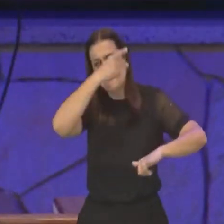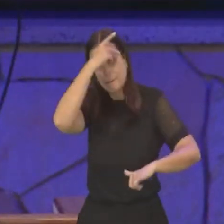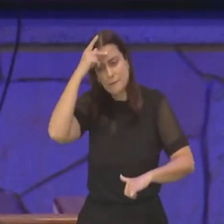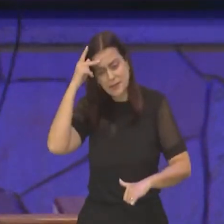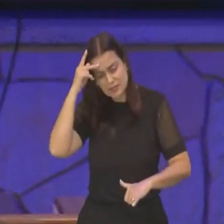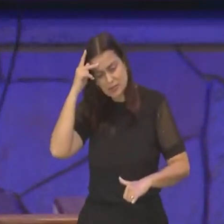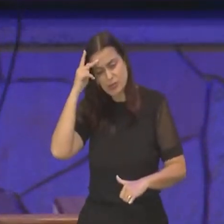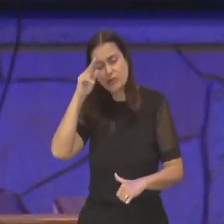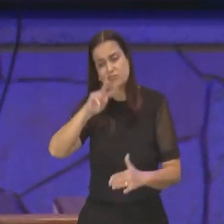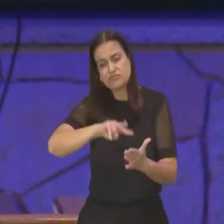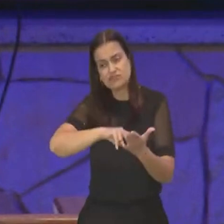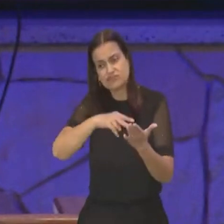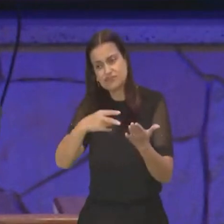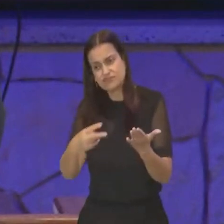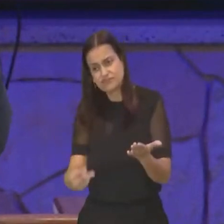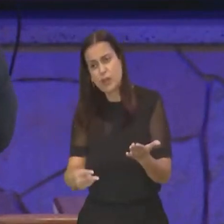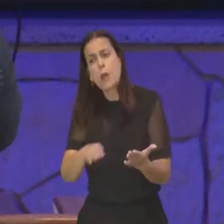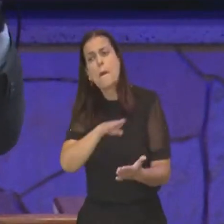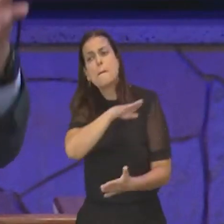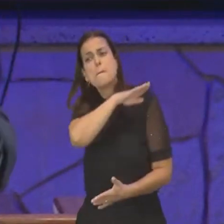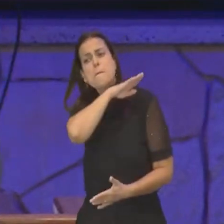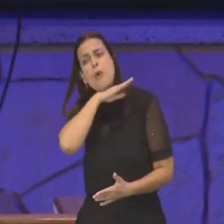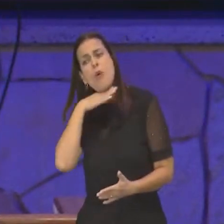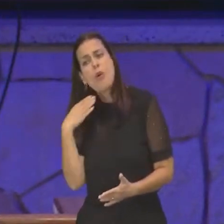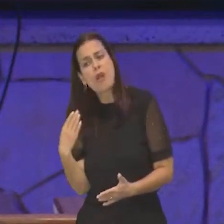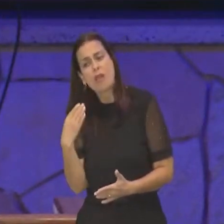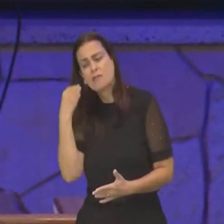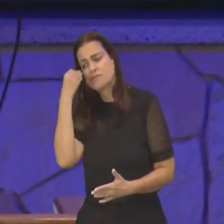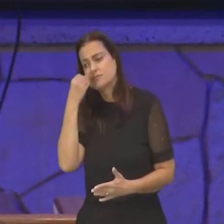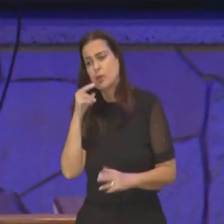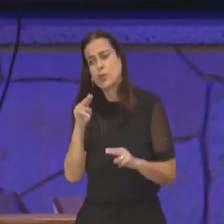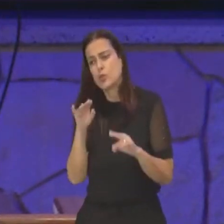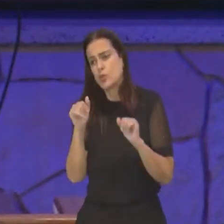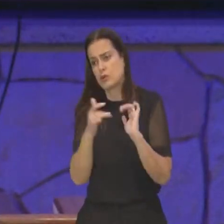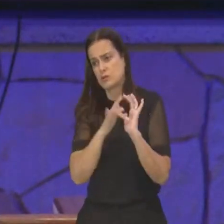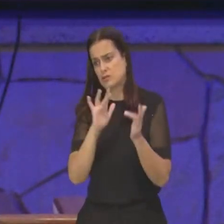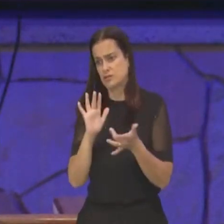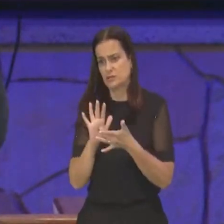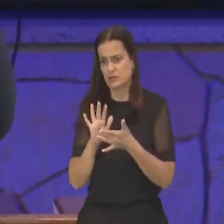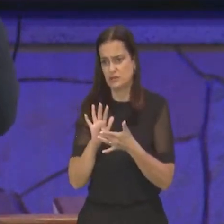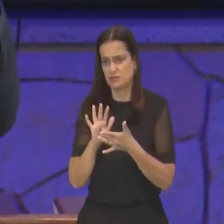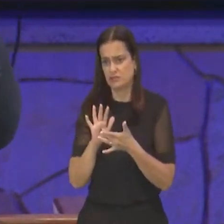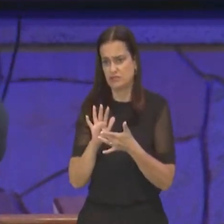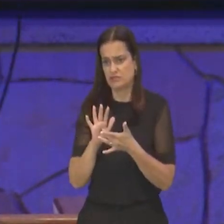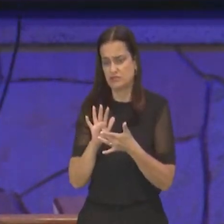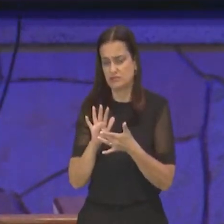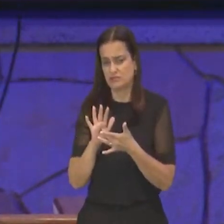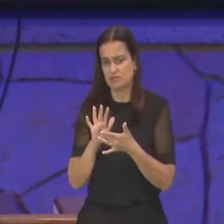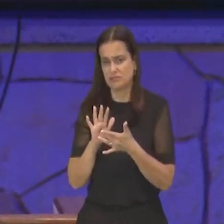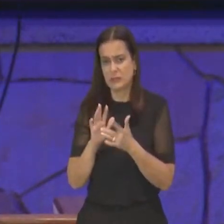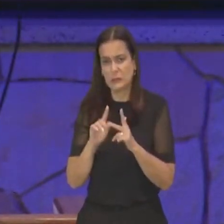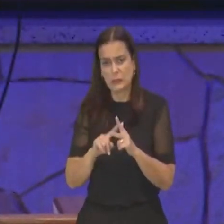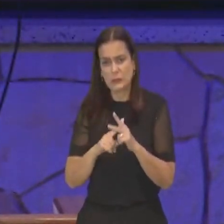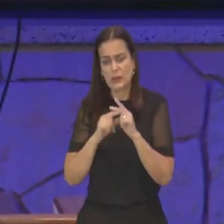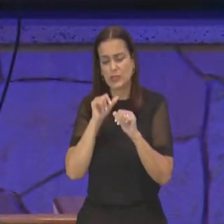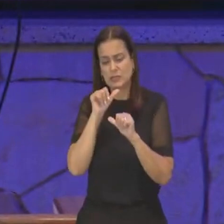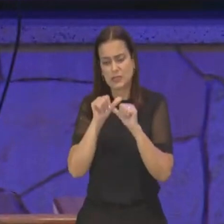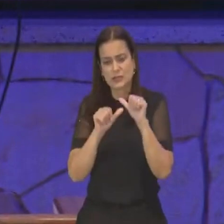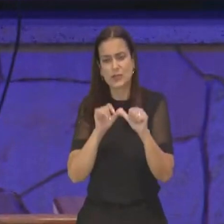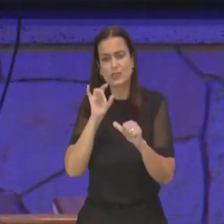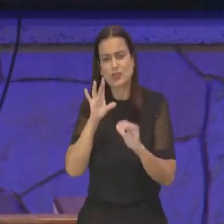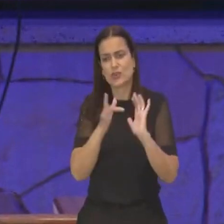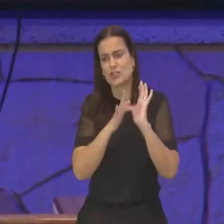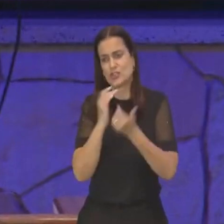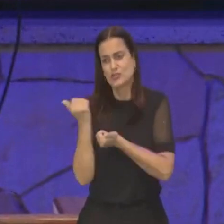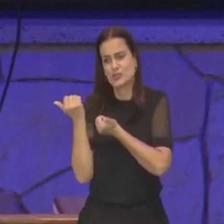irão perecer, pessoas irão morrer sem experimentar o Evangelho e a transformação que só